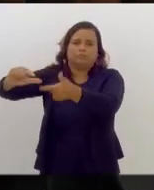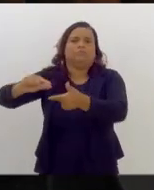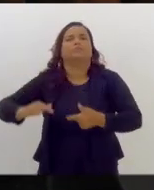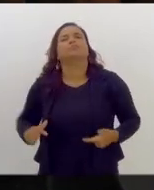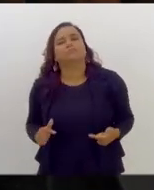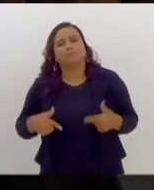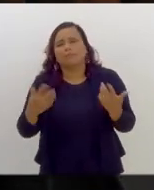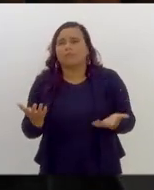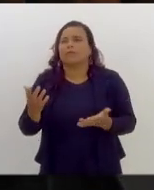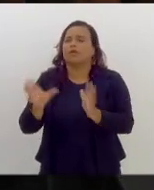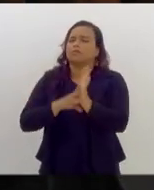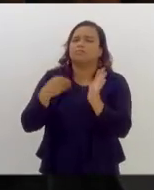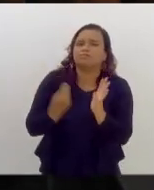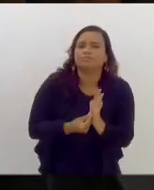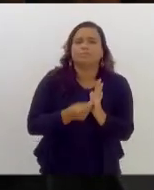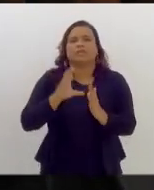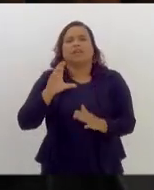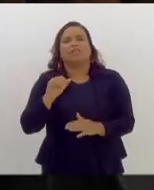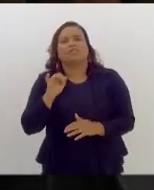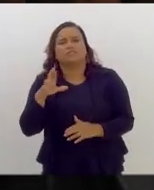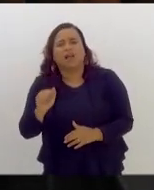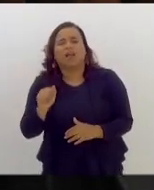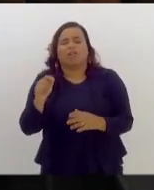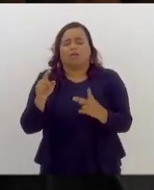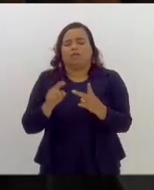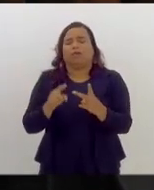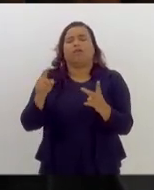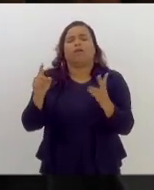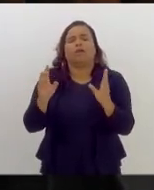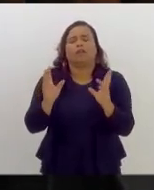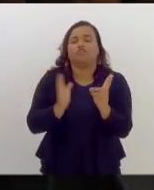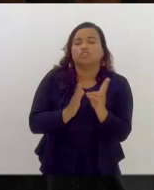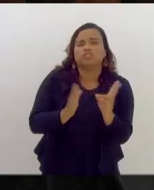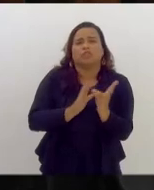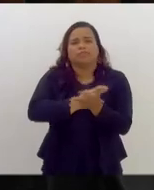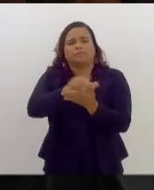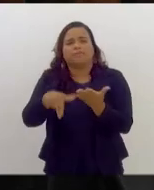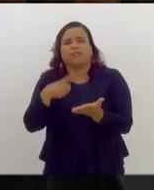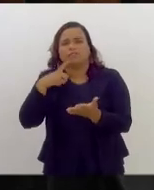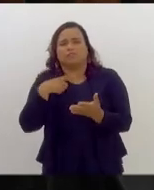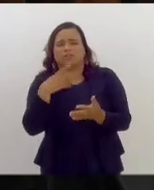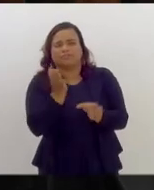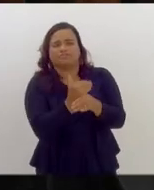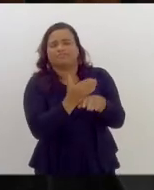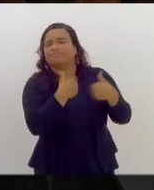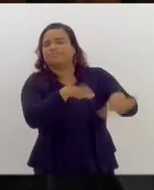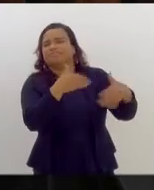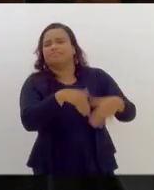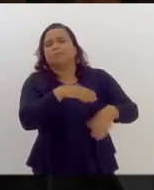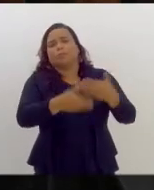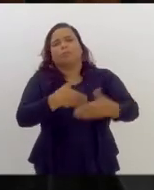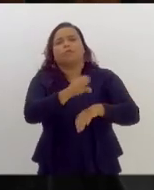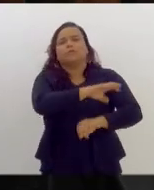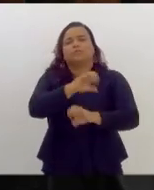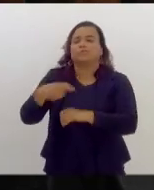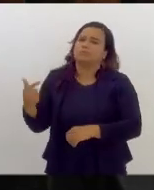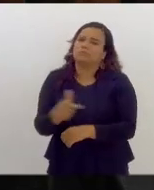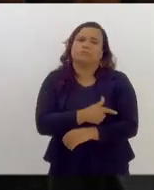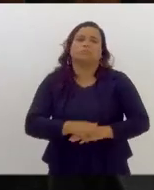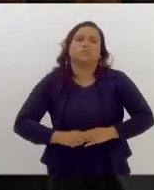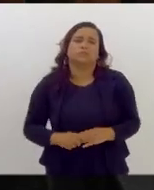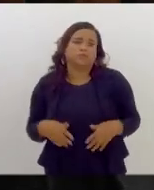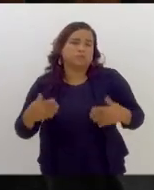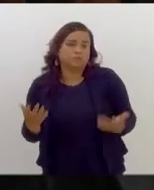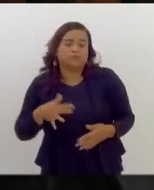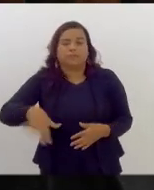comunidades quilombolas, caiçaras, indígenas, que ficam muito à margem do processo educacional até hoje. Tanto a educação no campo